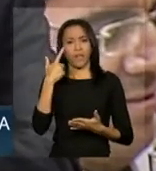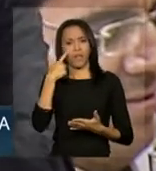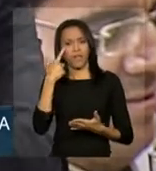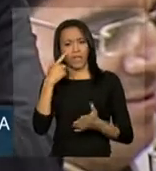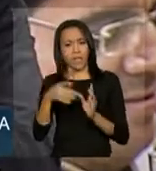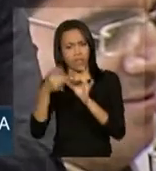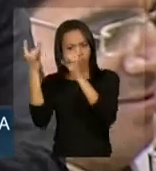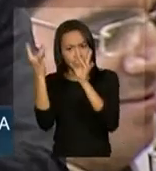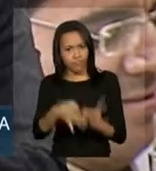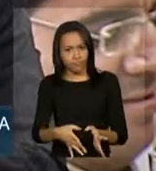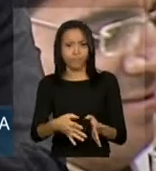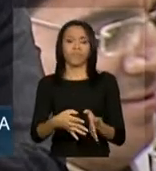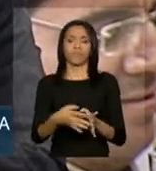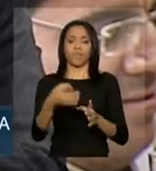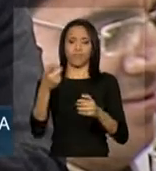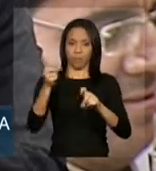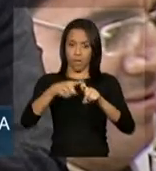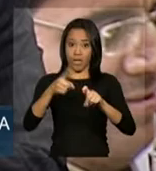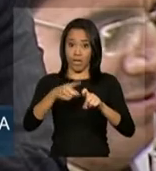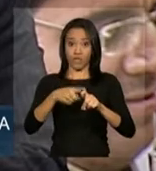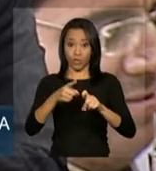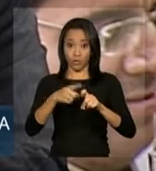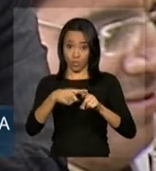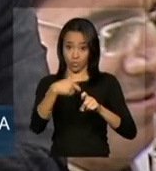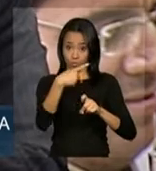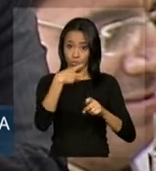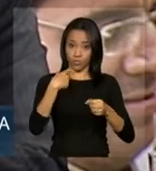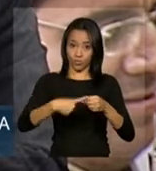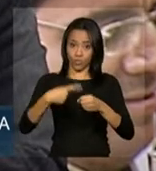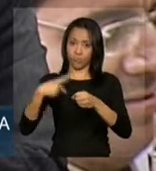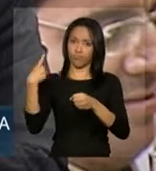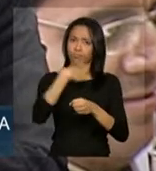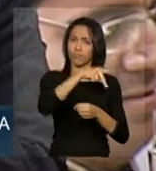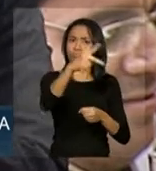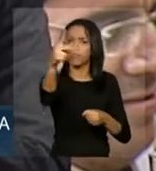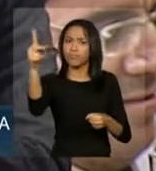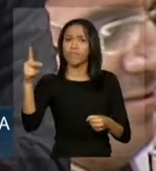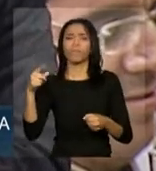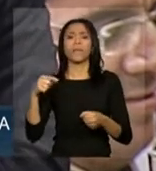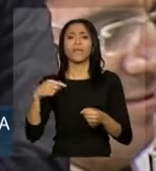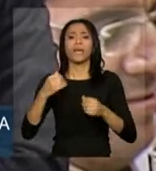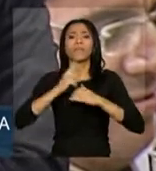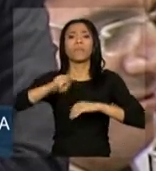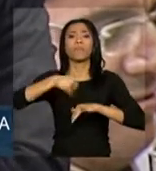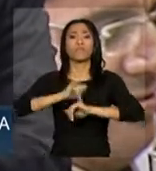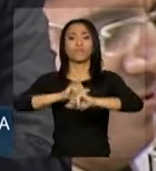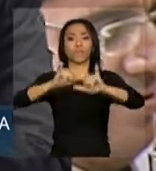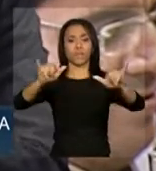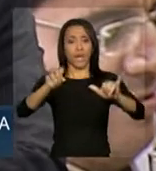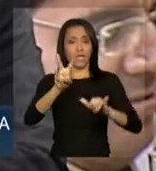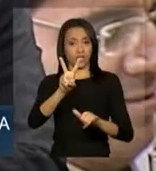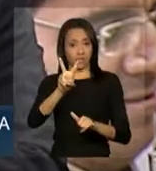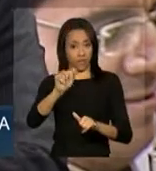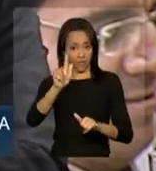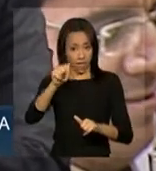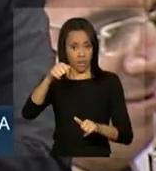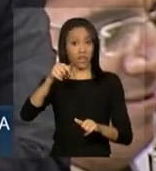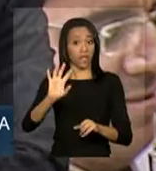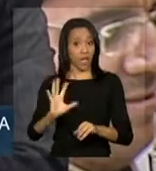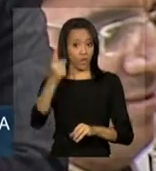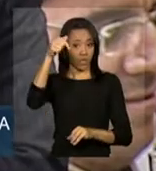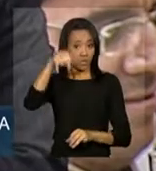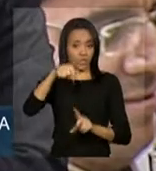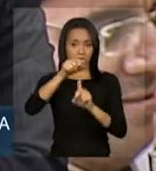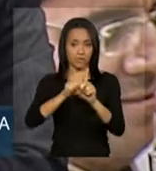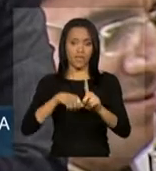profissional no seu município aí com isso podem colocar essa vaga à disposição dessa seleção que tá acontecendo nesse mês e